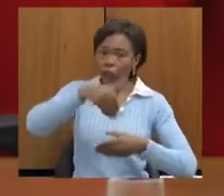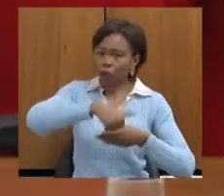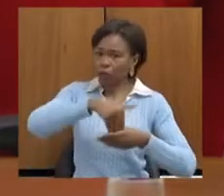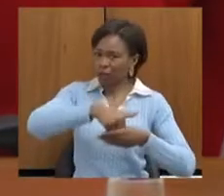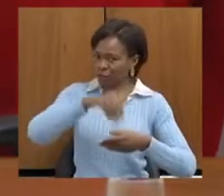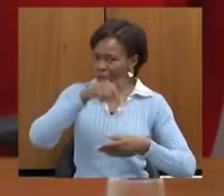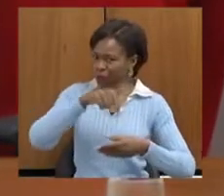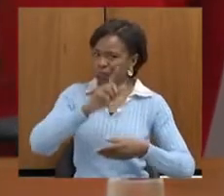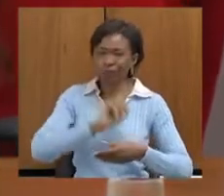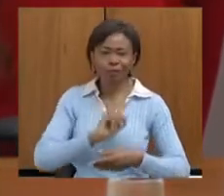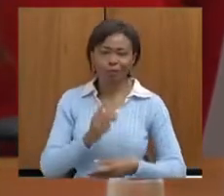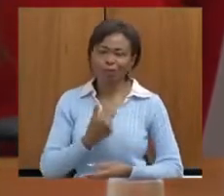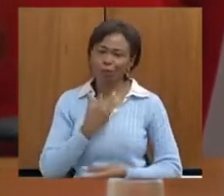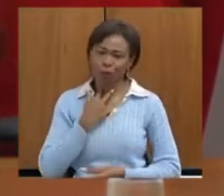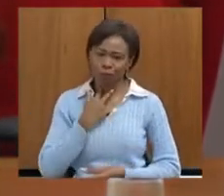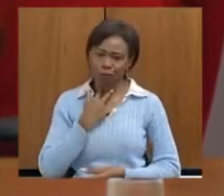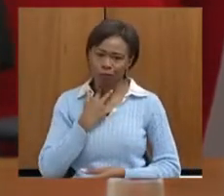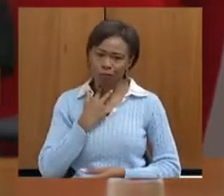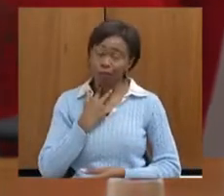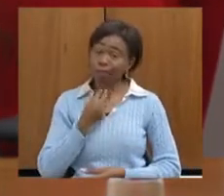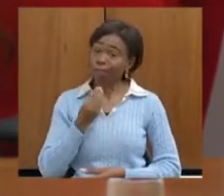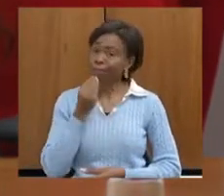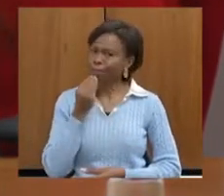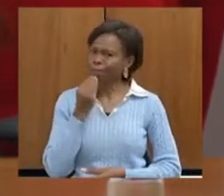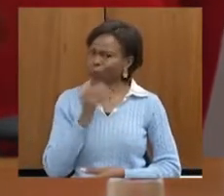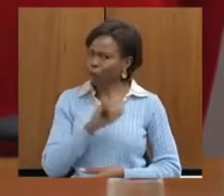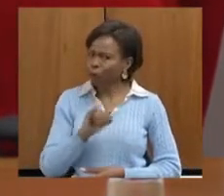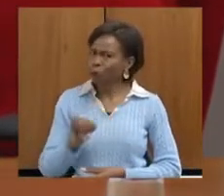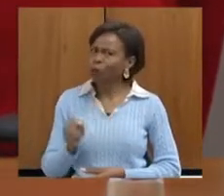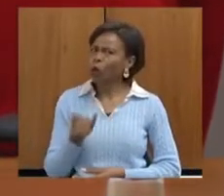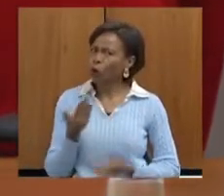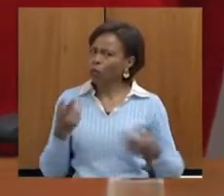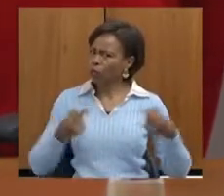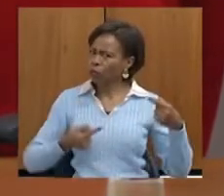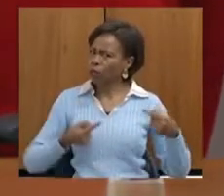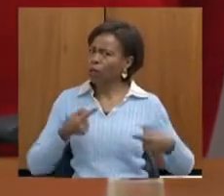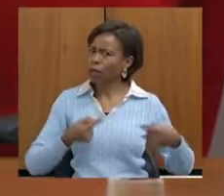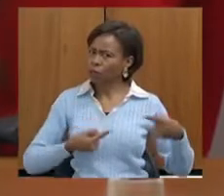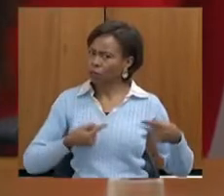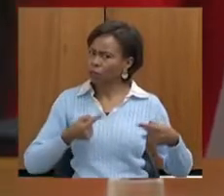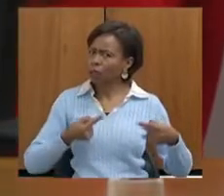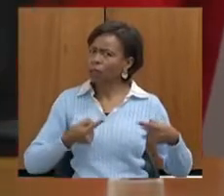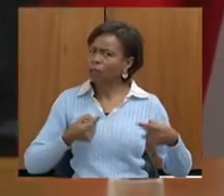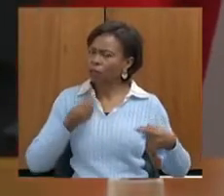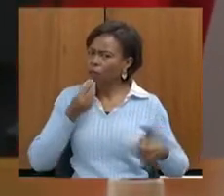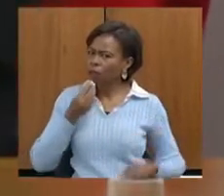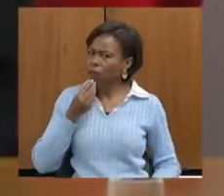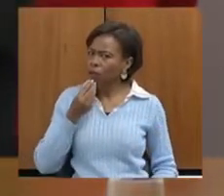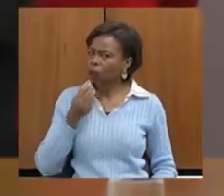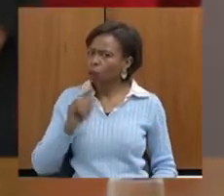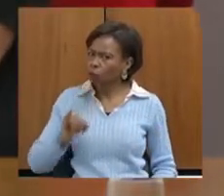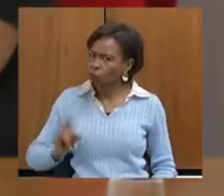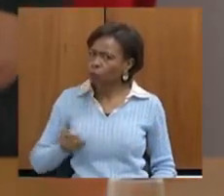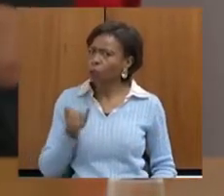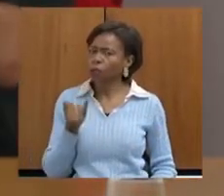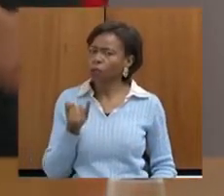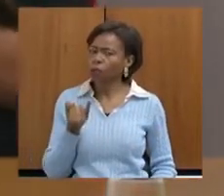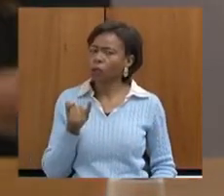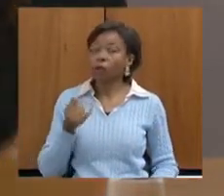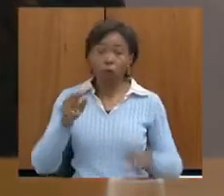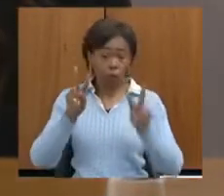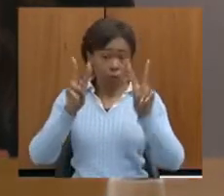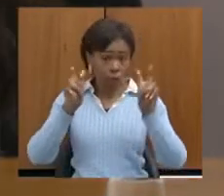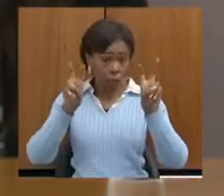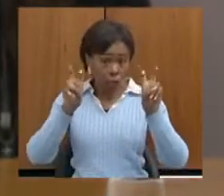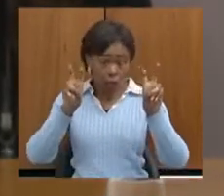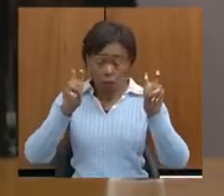forma então deputada foi oportunismo viu esse debate além do tema seu Como eu disse o mais o importantes de